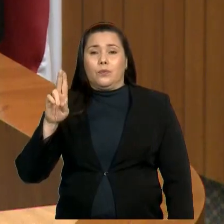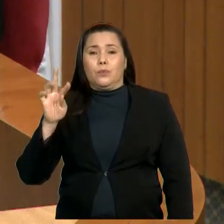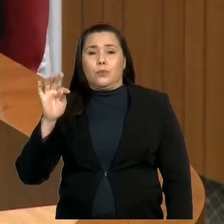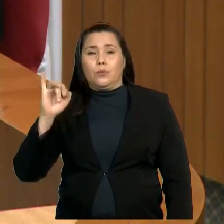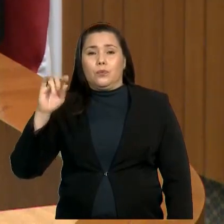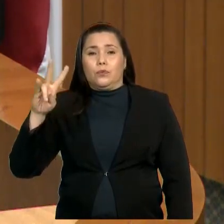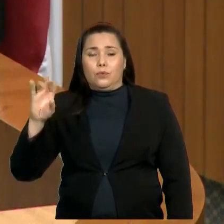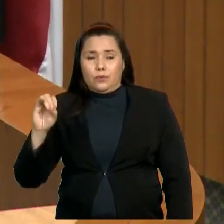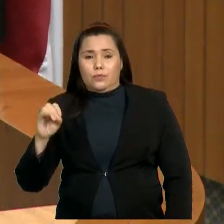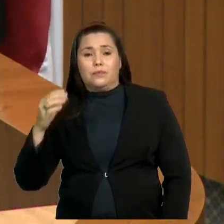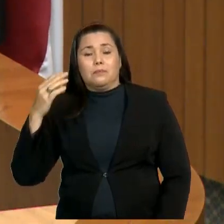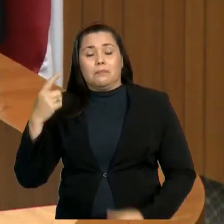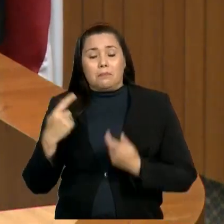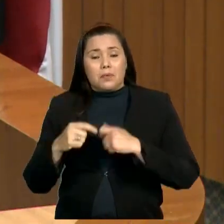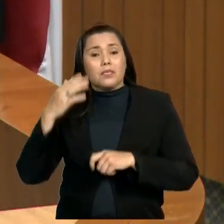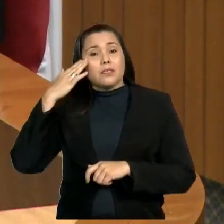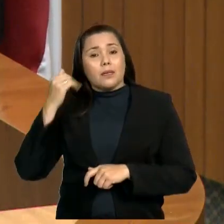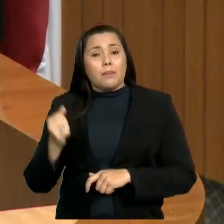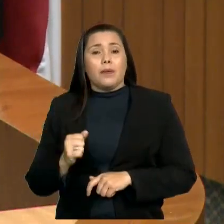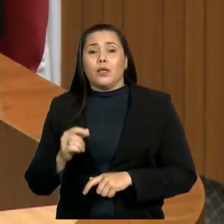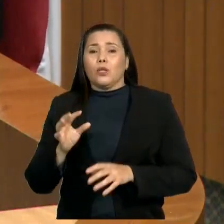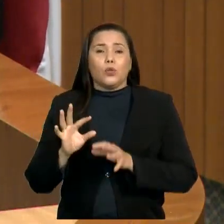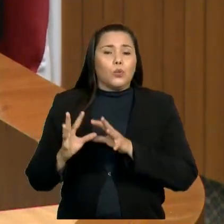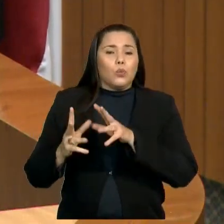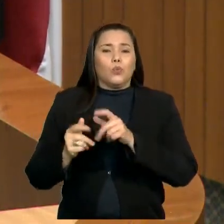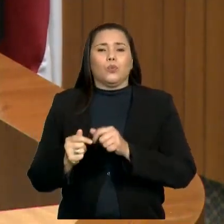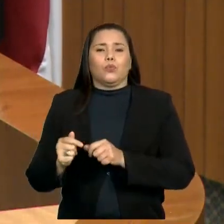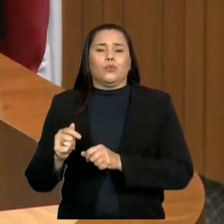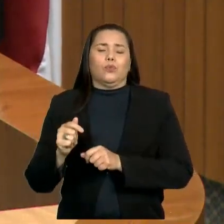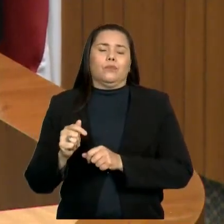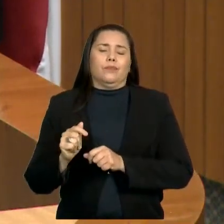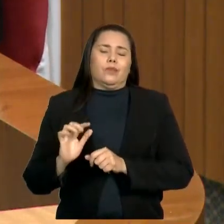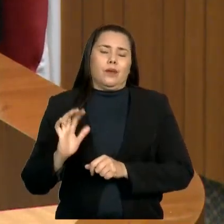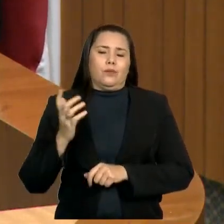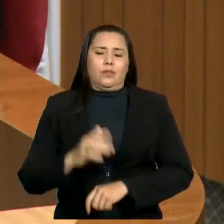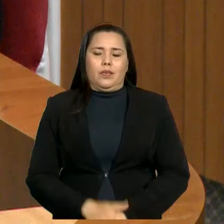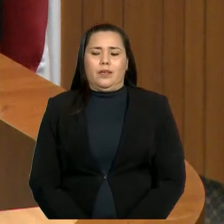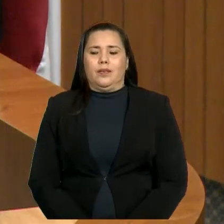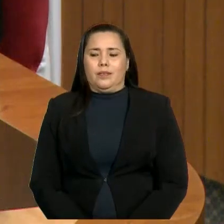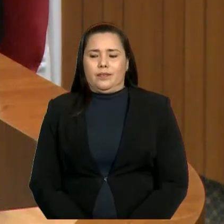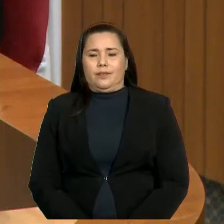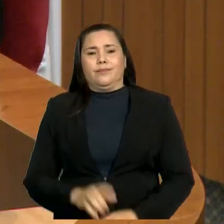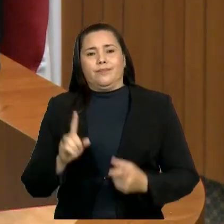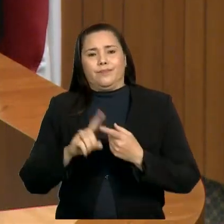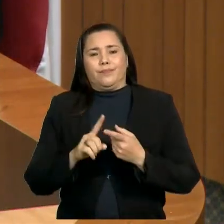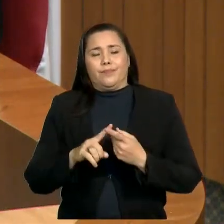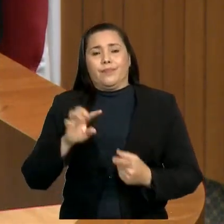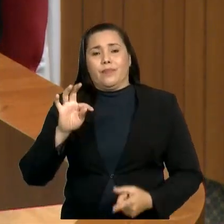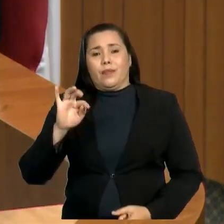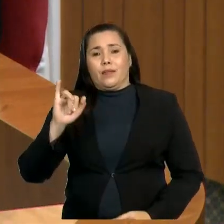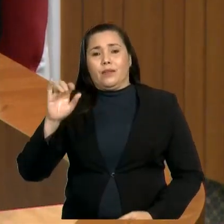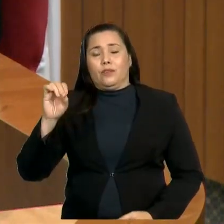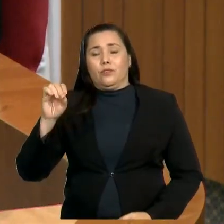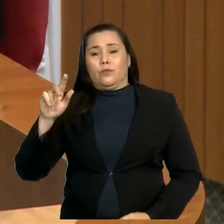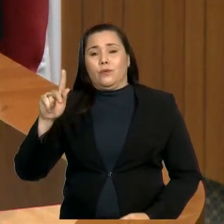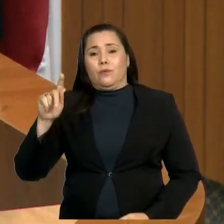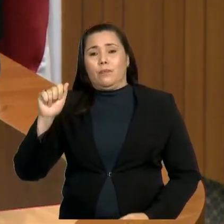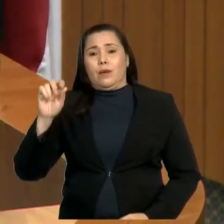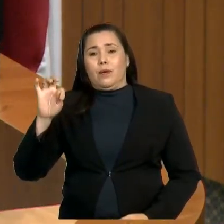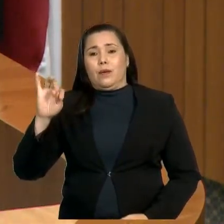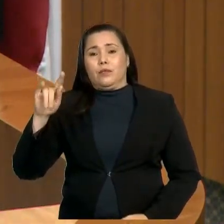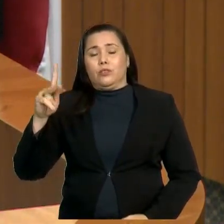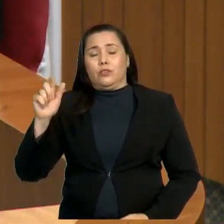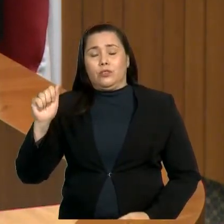é ele então ele é o Luizinho já tem o Tio Patinhas só falta o Pato Donald